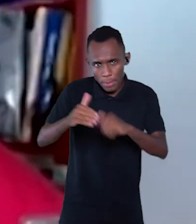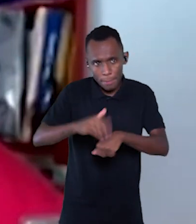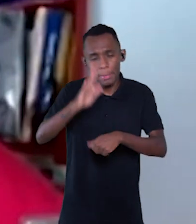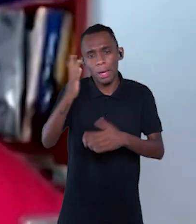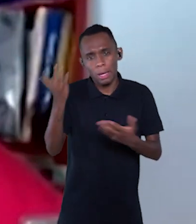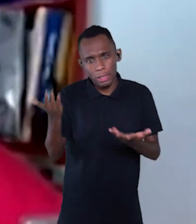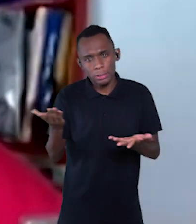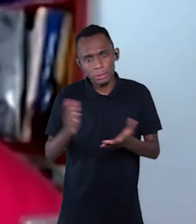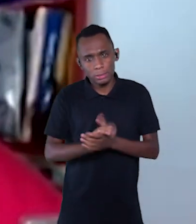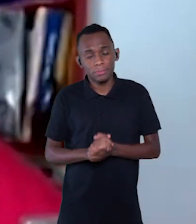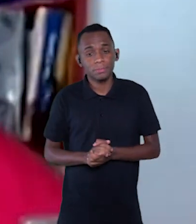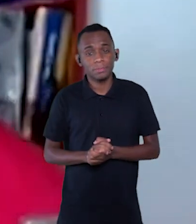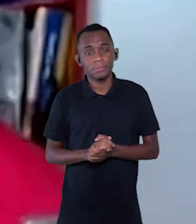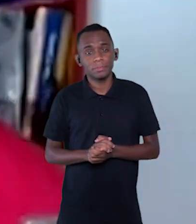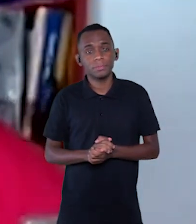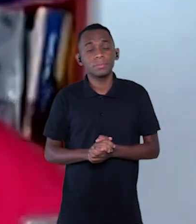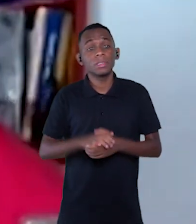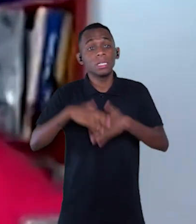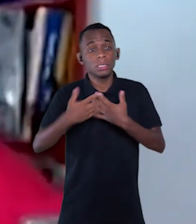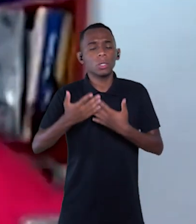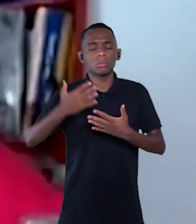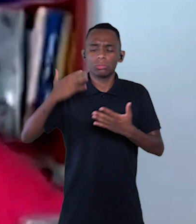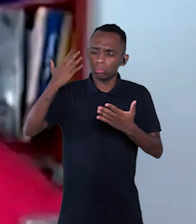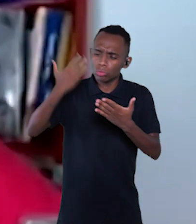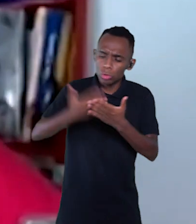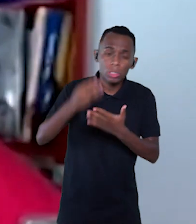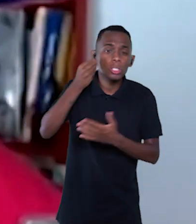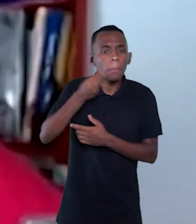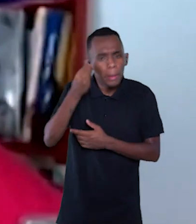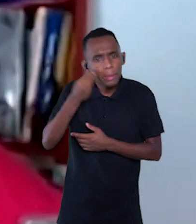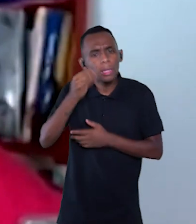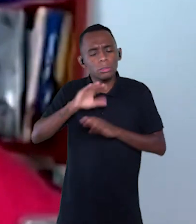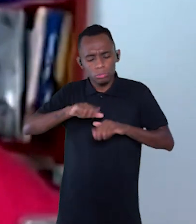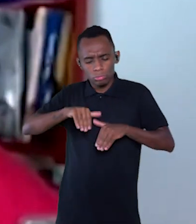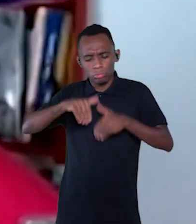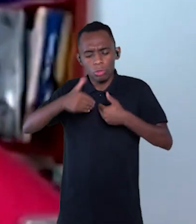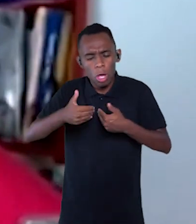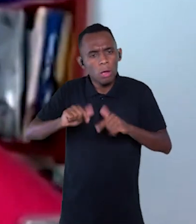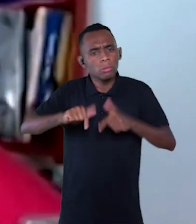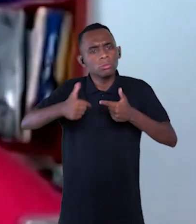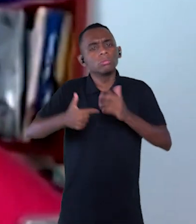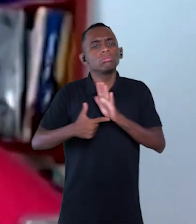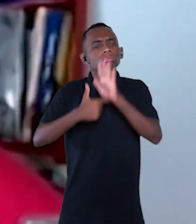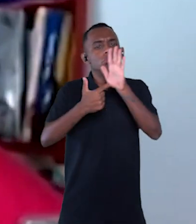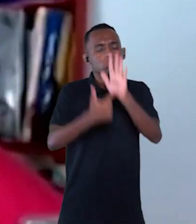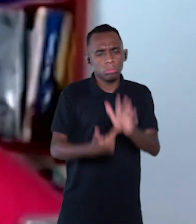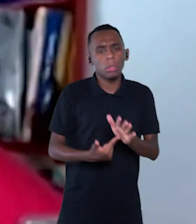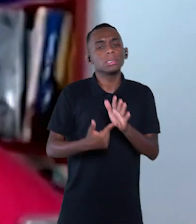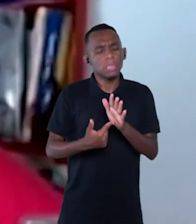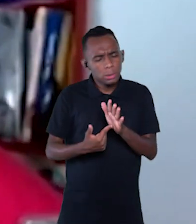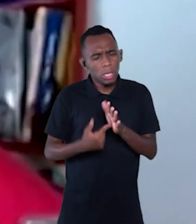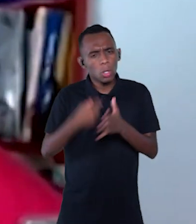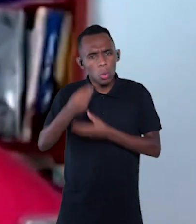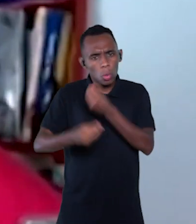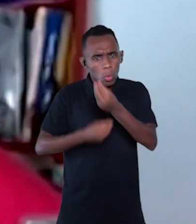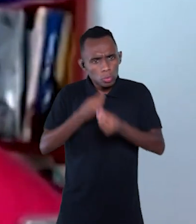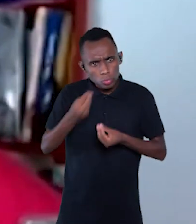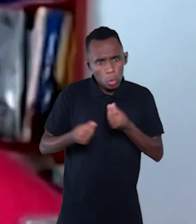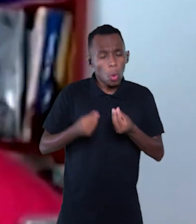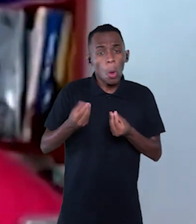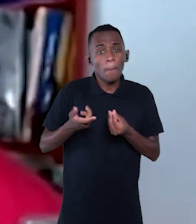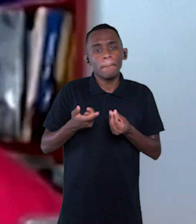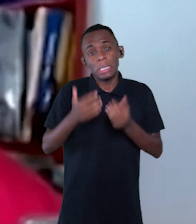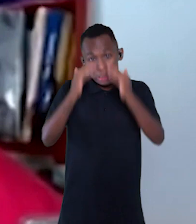mal para ninguém, vão nos fortalecendo para que a gente consiga responder de uma forma mais adequada, que